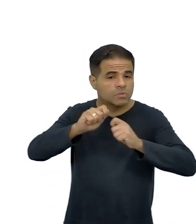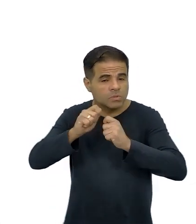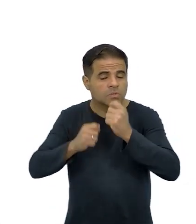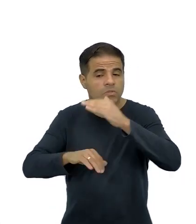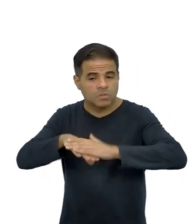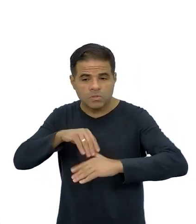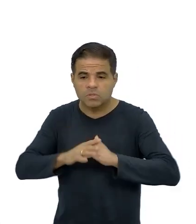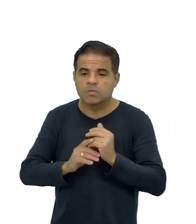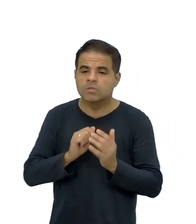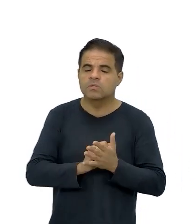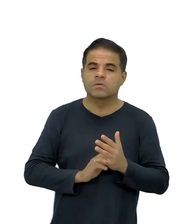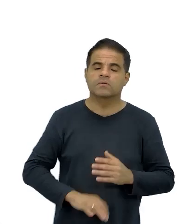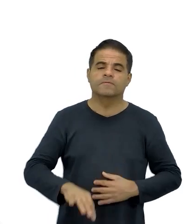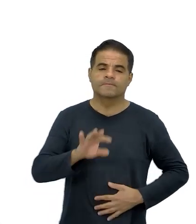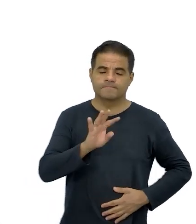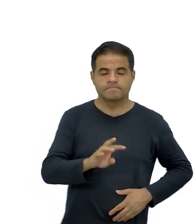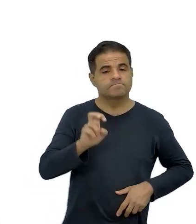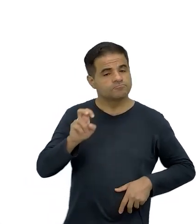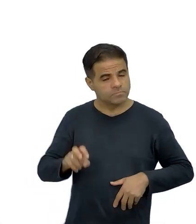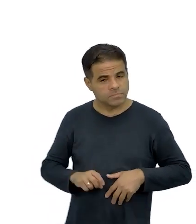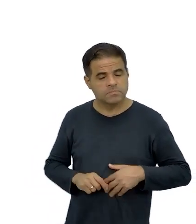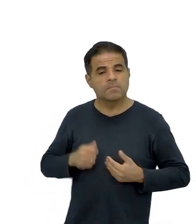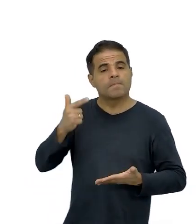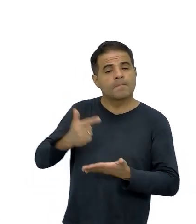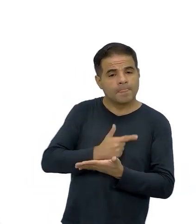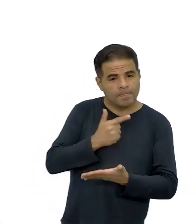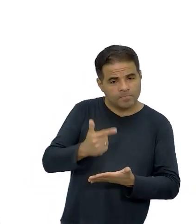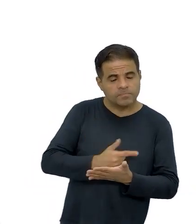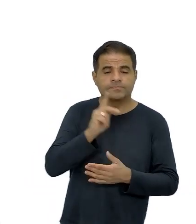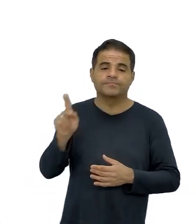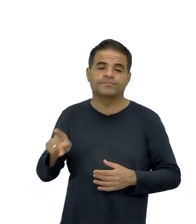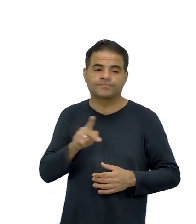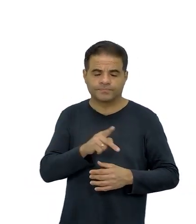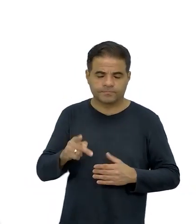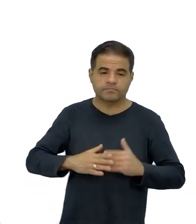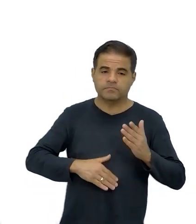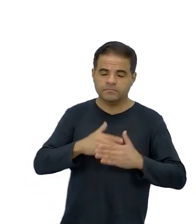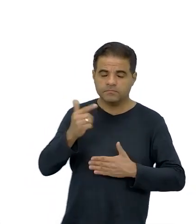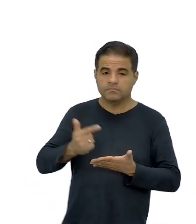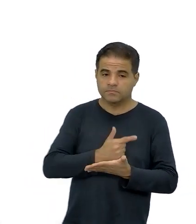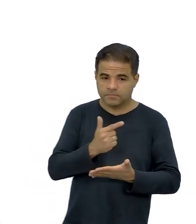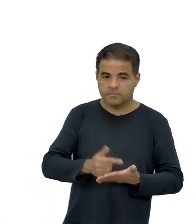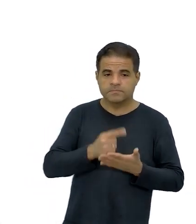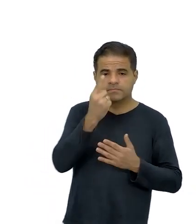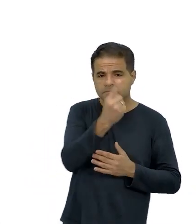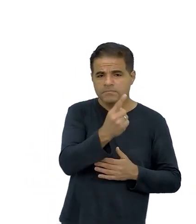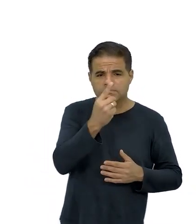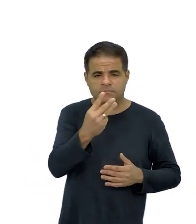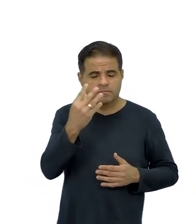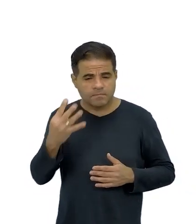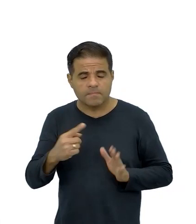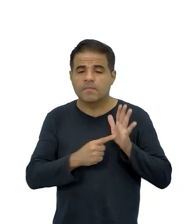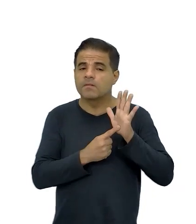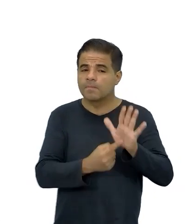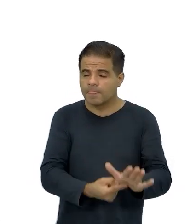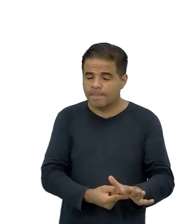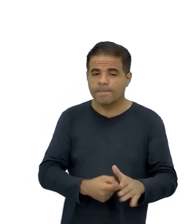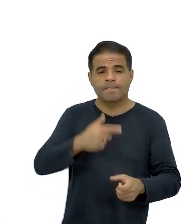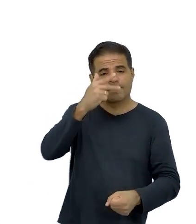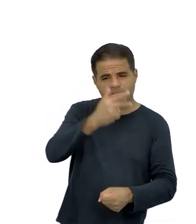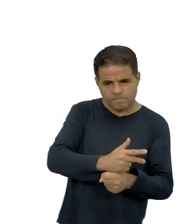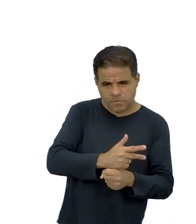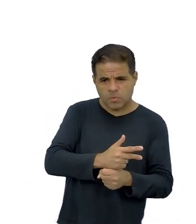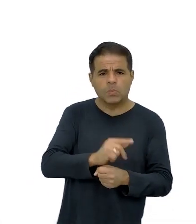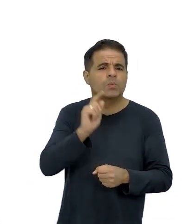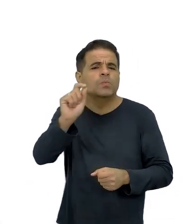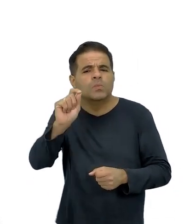das atividades 4 e 5. No caderno do professor, na página 134, a indicação do vídeo